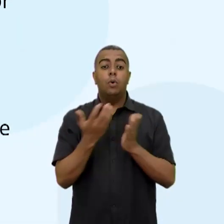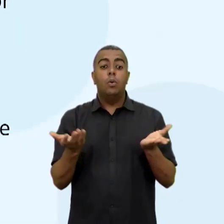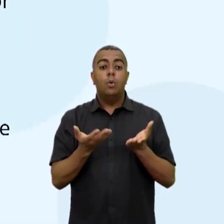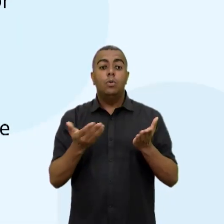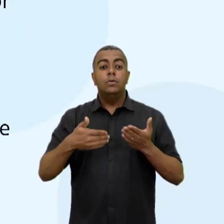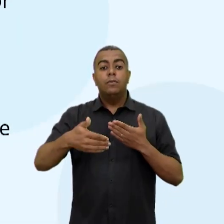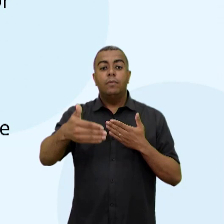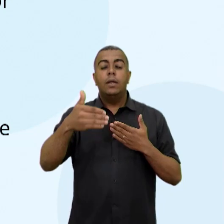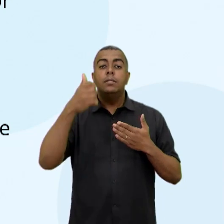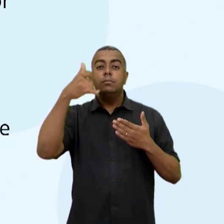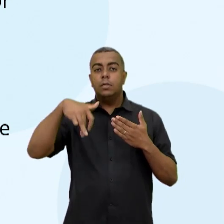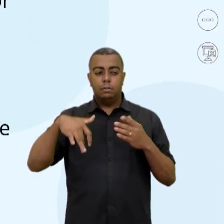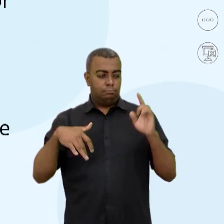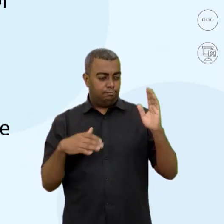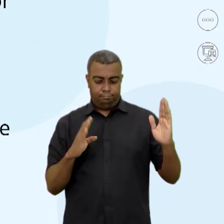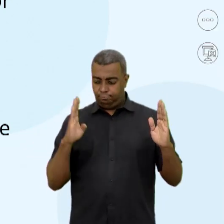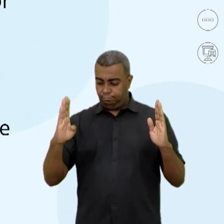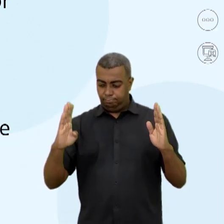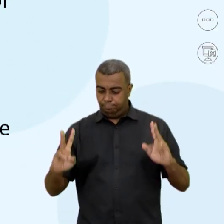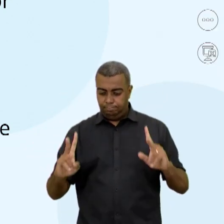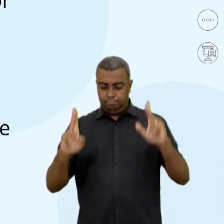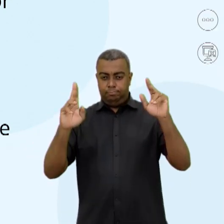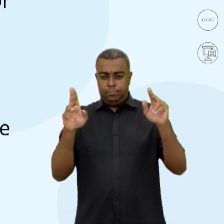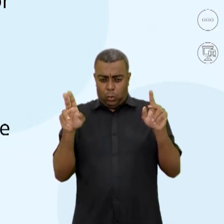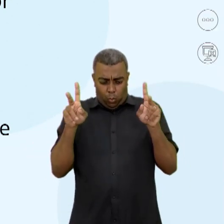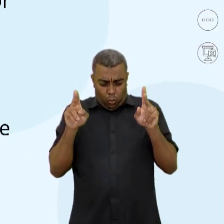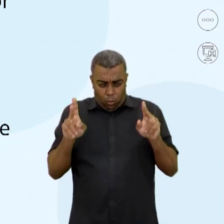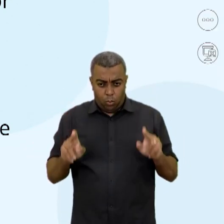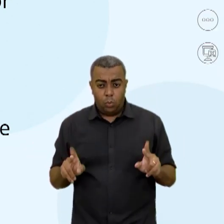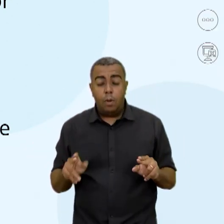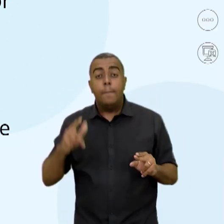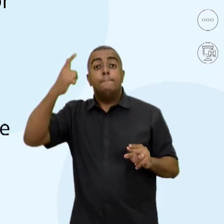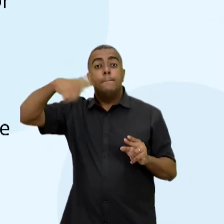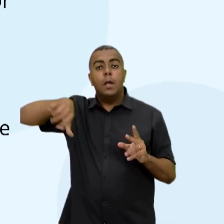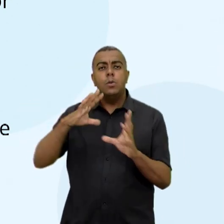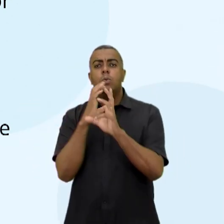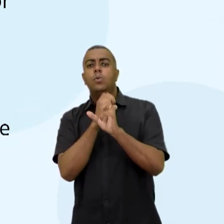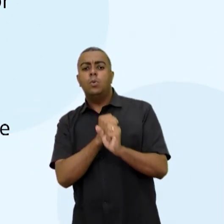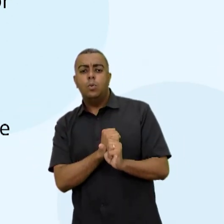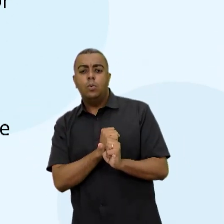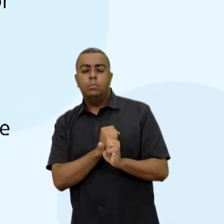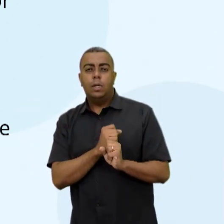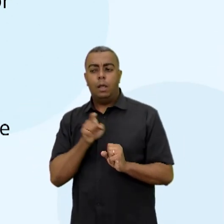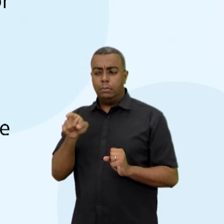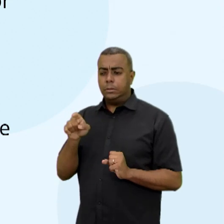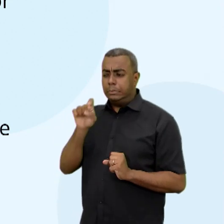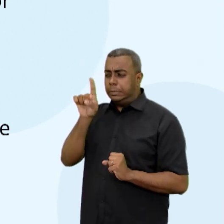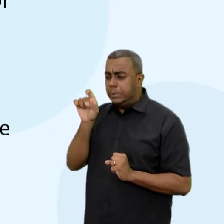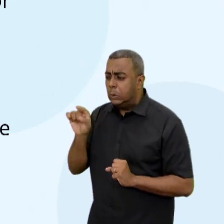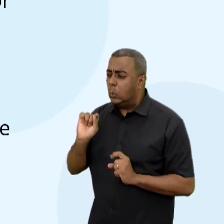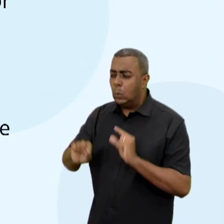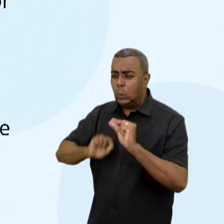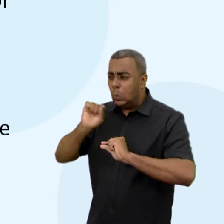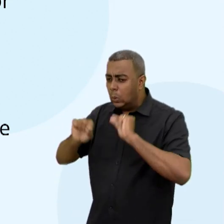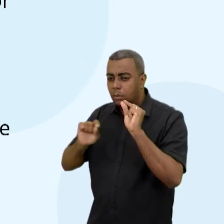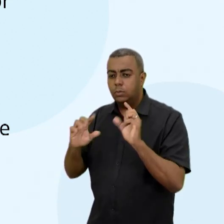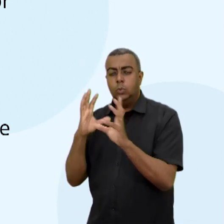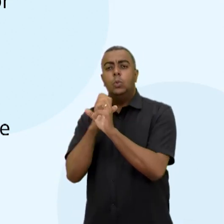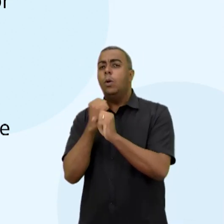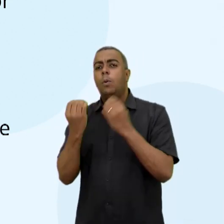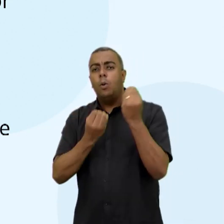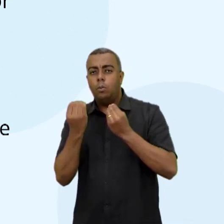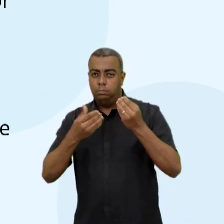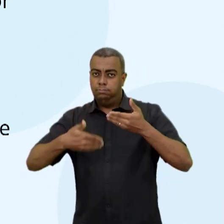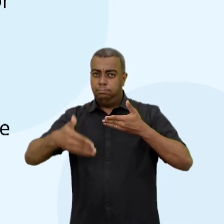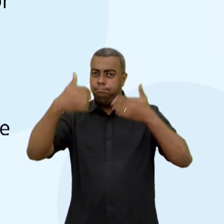razão entre segmentos, né, no Teorema de Tales, e calcular valores desconhecidos aí entre um segmento e outro,